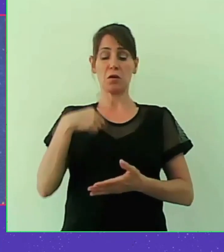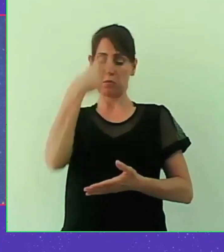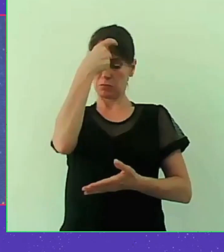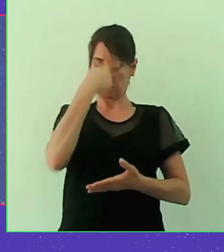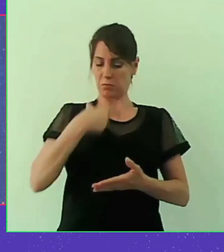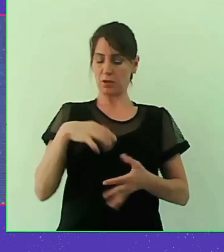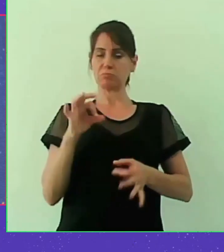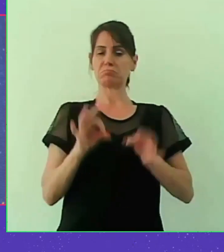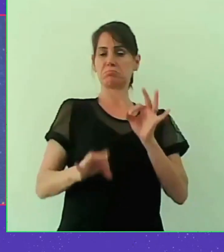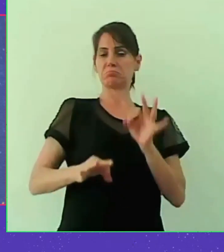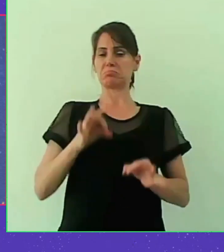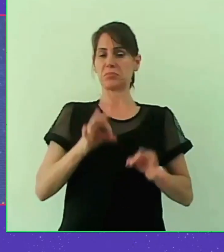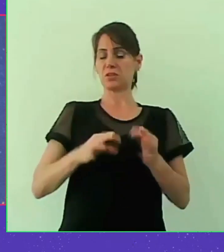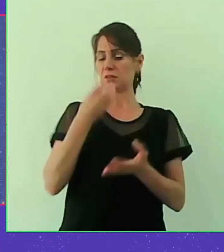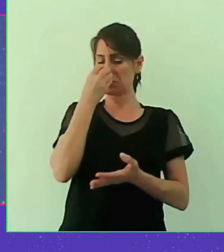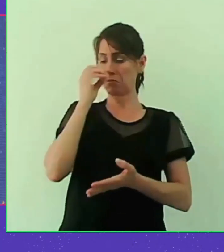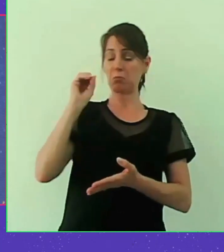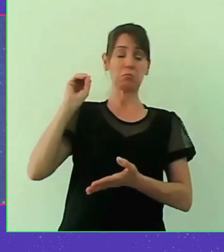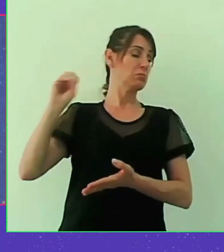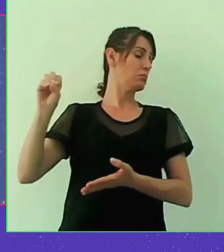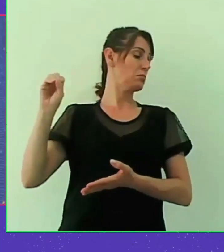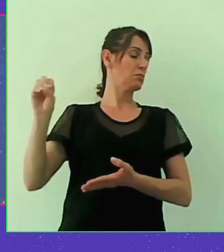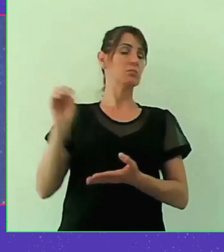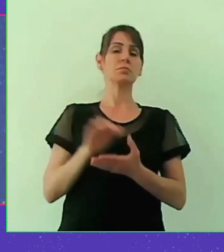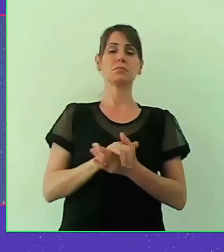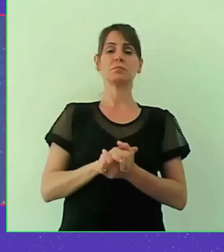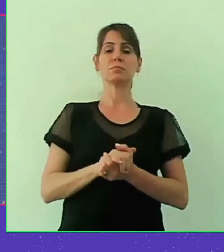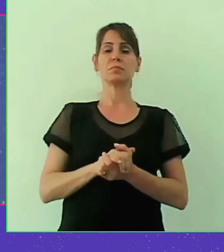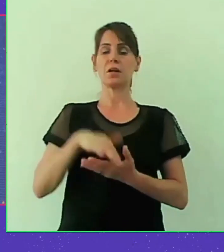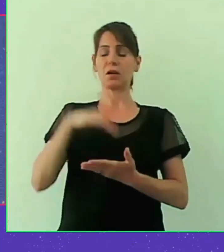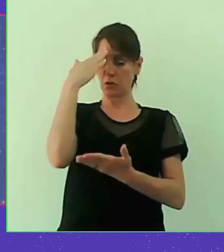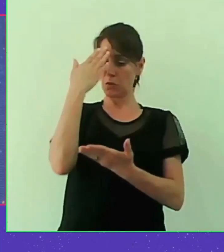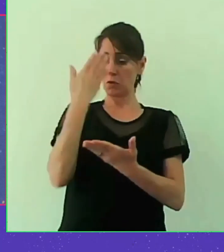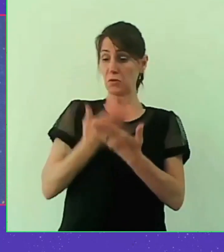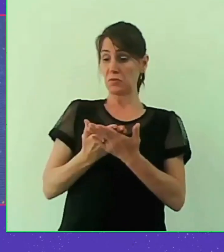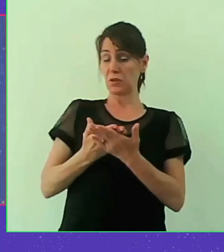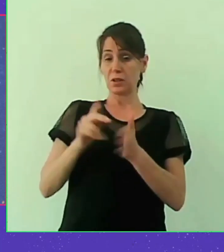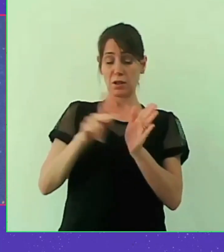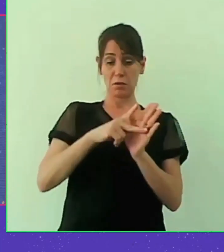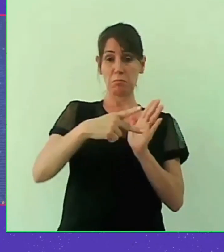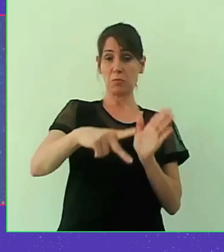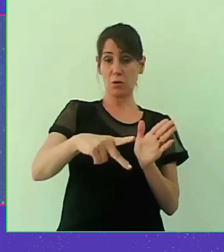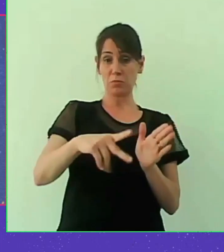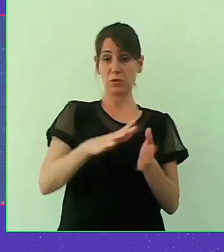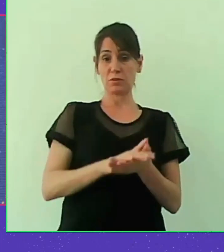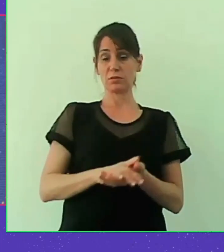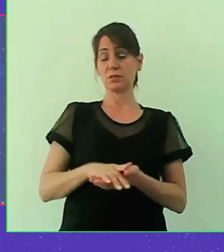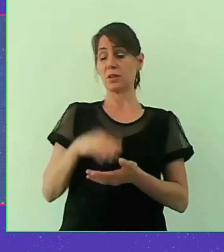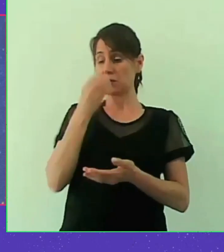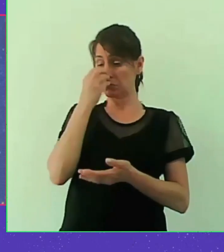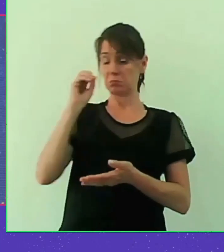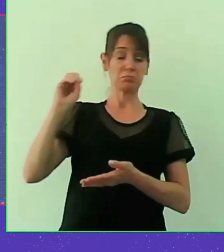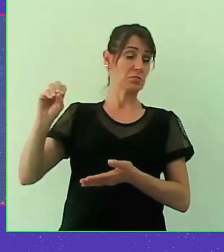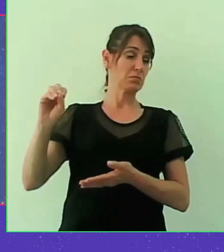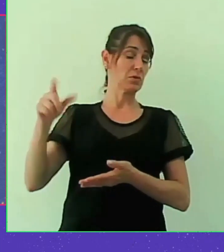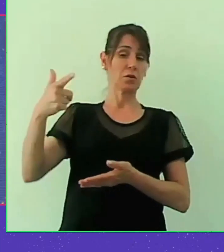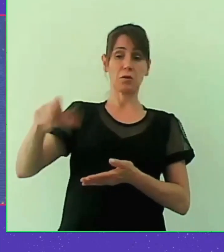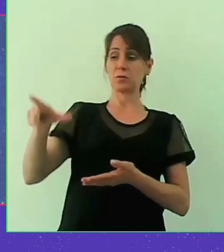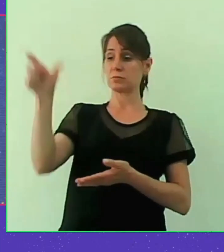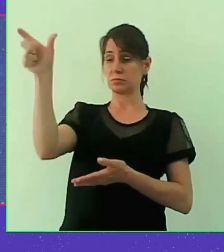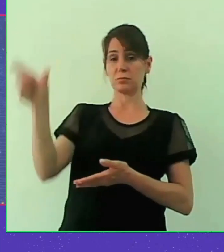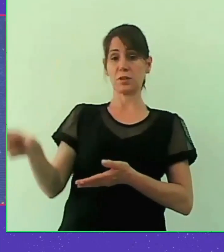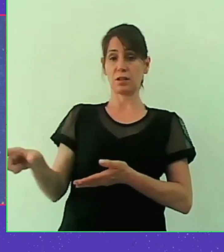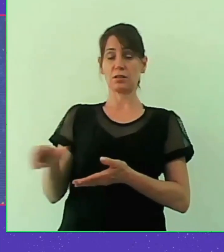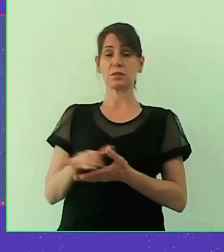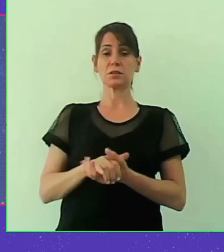os outros. Quem confia em si, despreza os outros. 2 homens subiram ao templo com o propósito